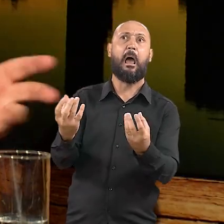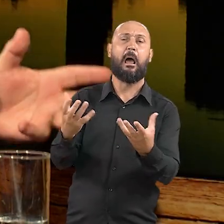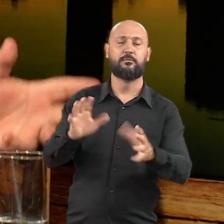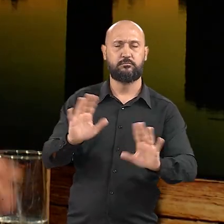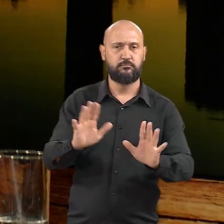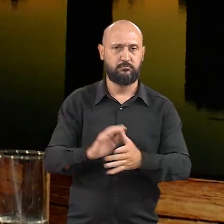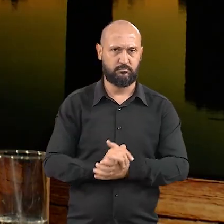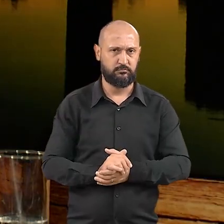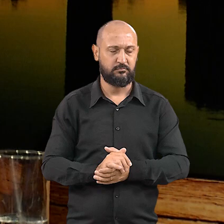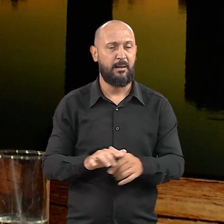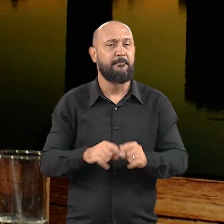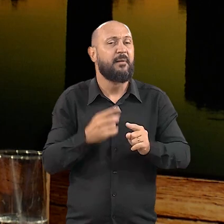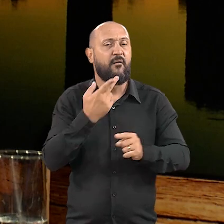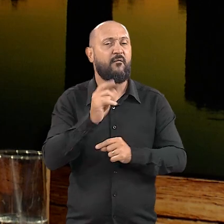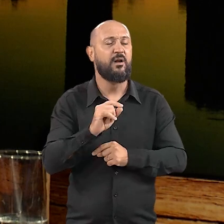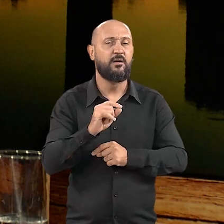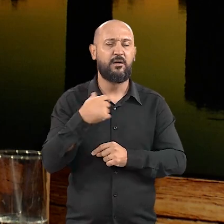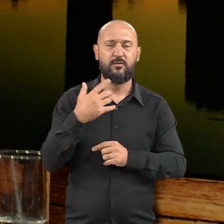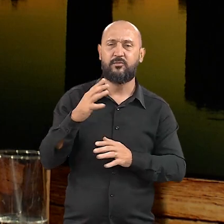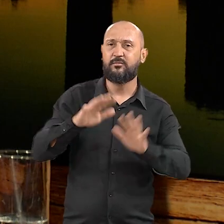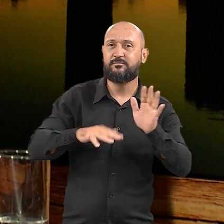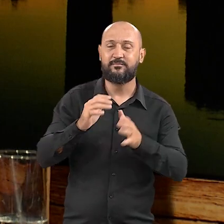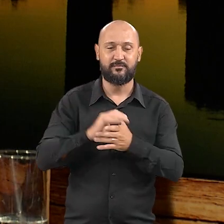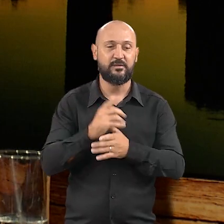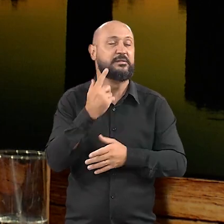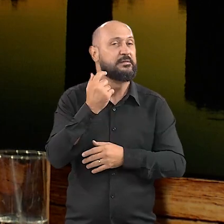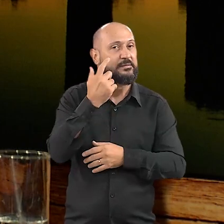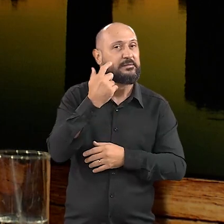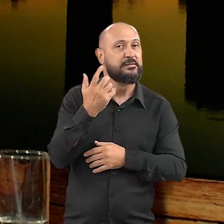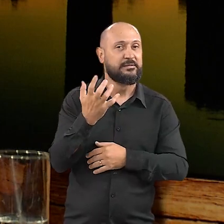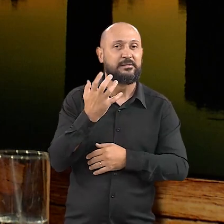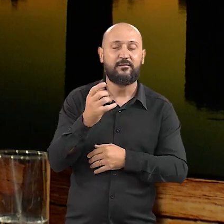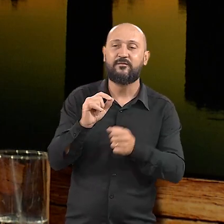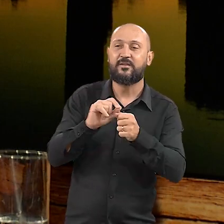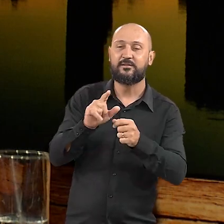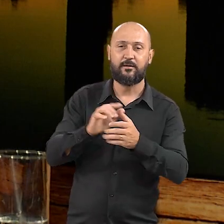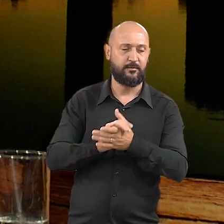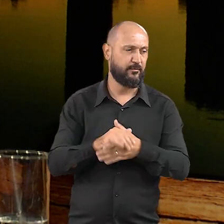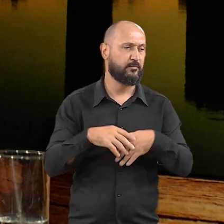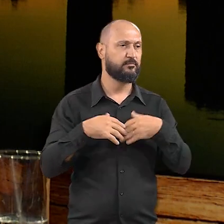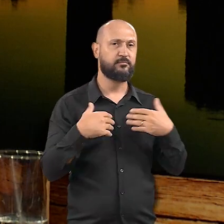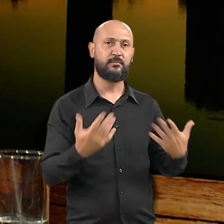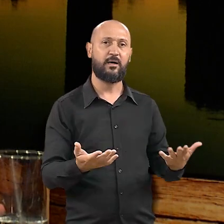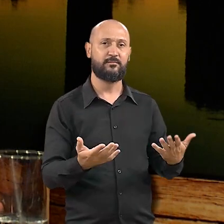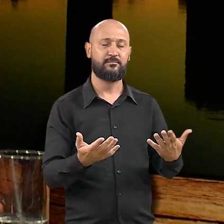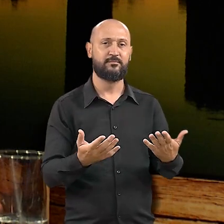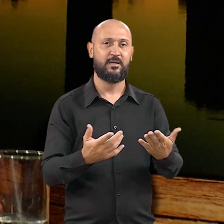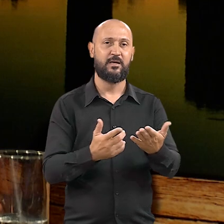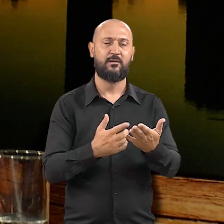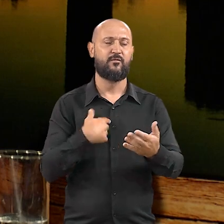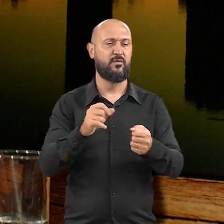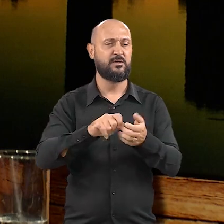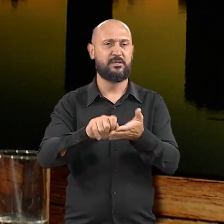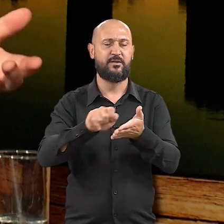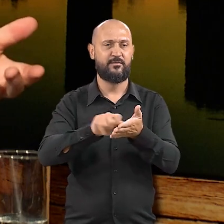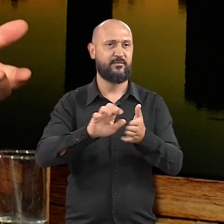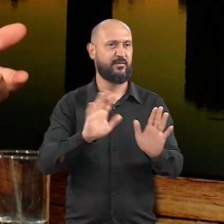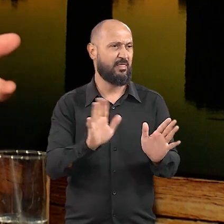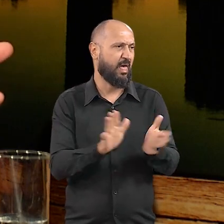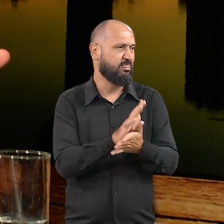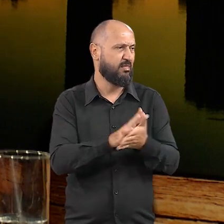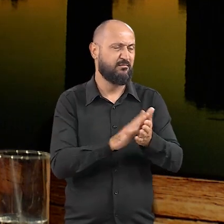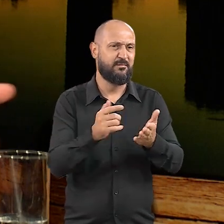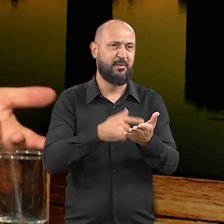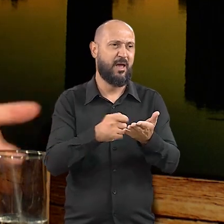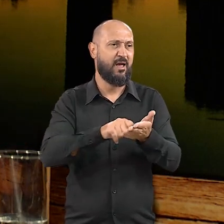é popular. Mas eu falei, pô, eu fui meio querendo fazer alguma coisa assim. E ele falou, vou escrever nada não, minha obra